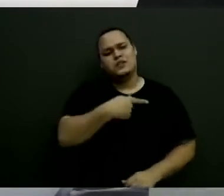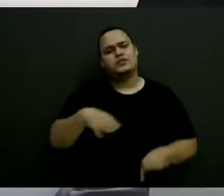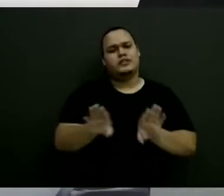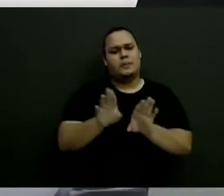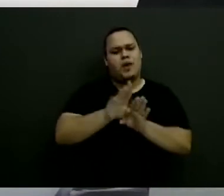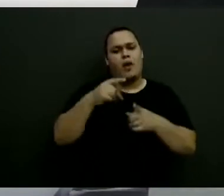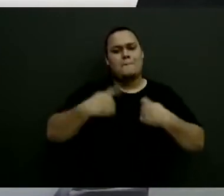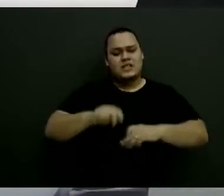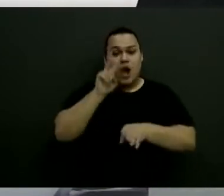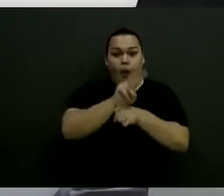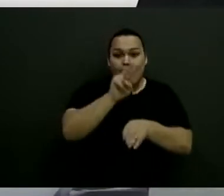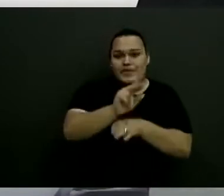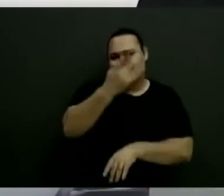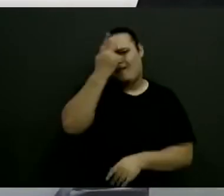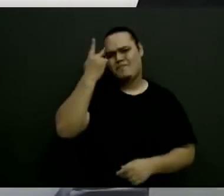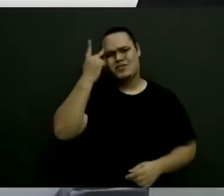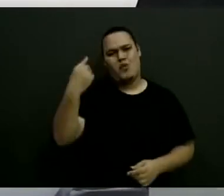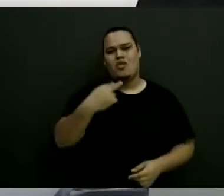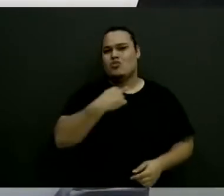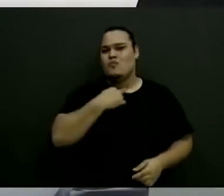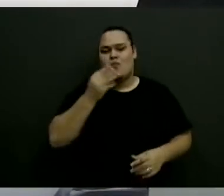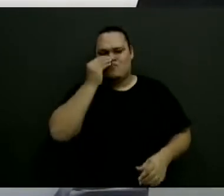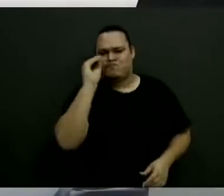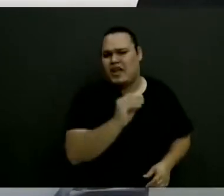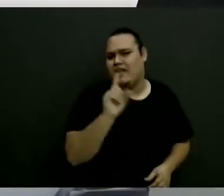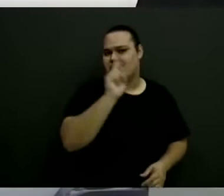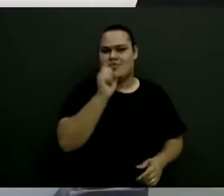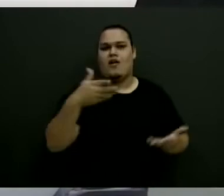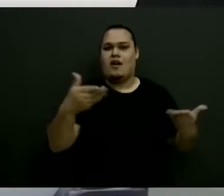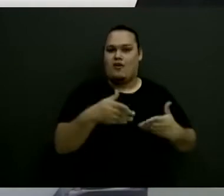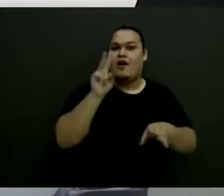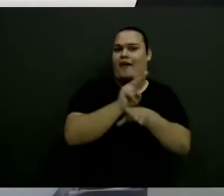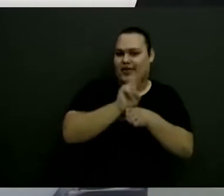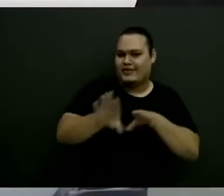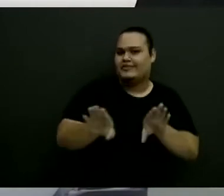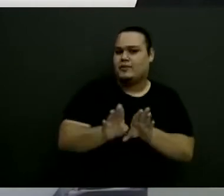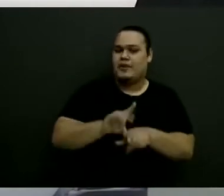de suas pessoas, de seus líderes, nesse tempo de pandemia.